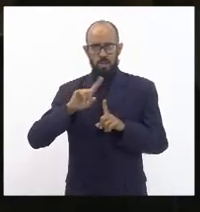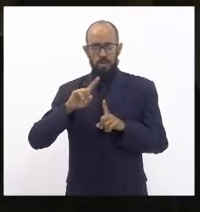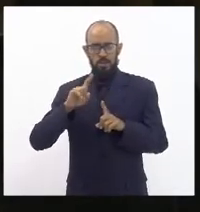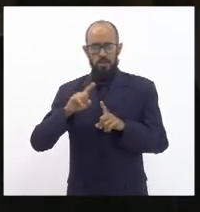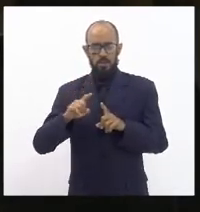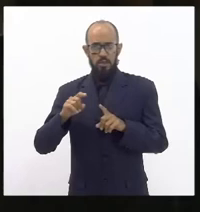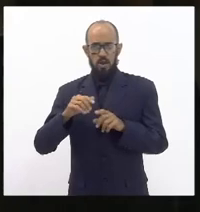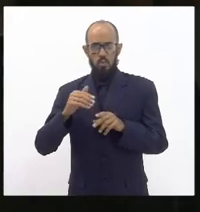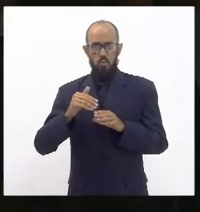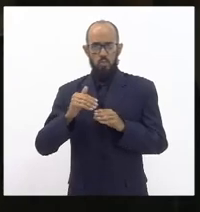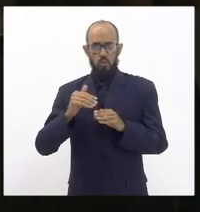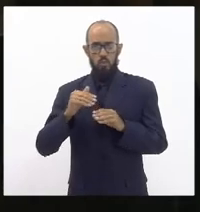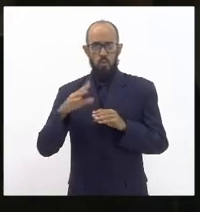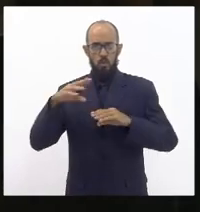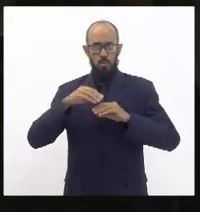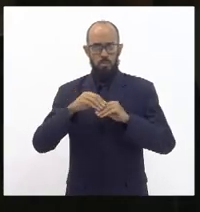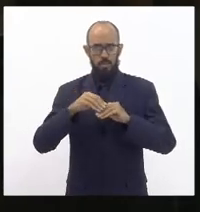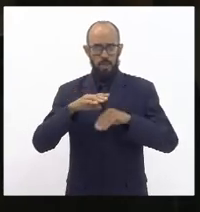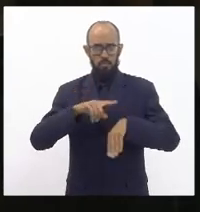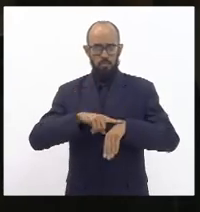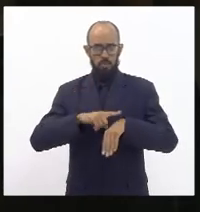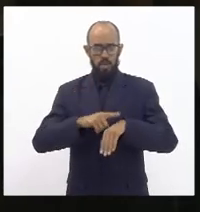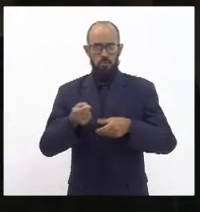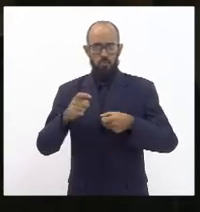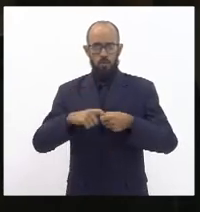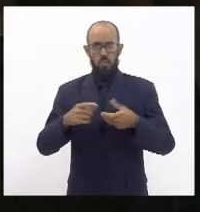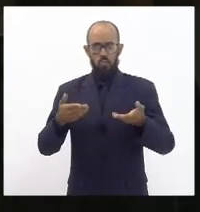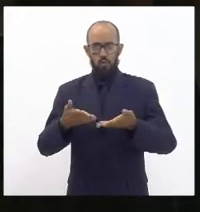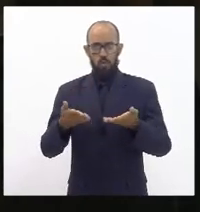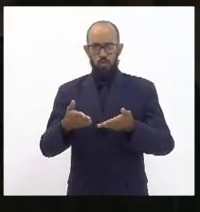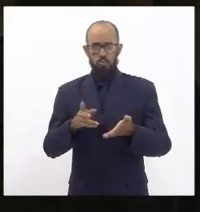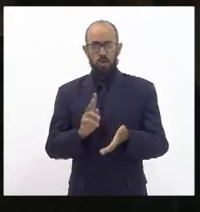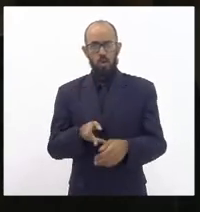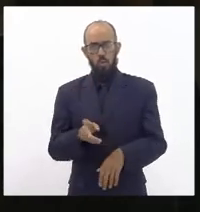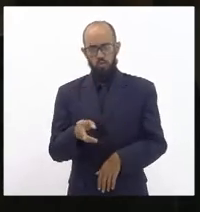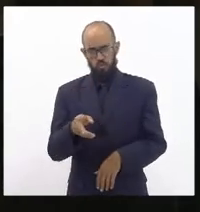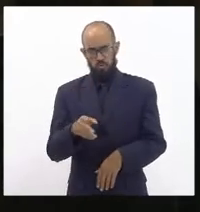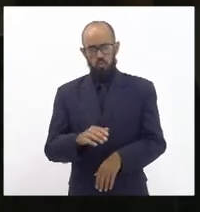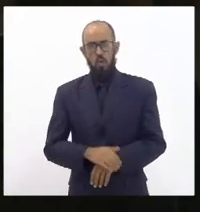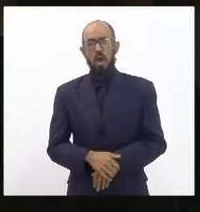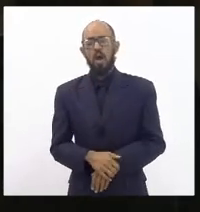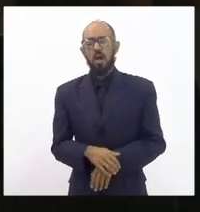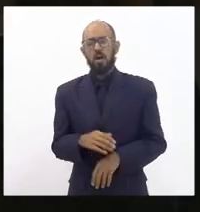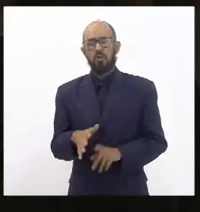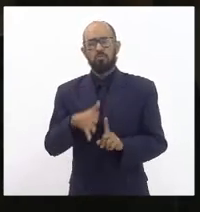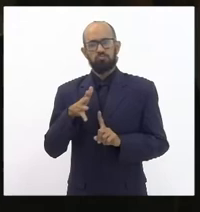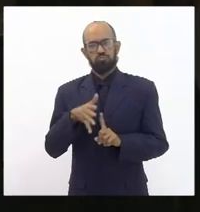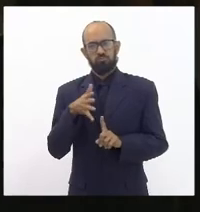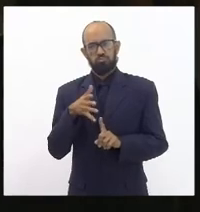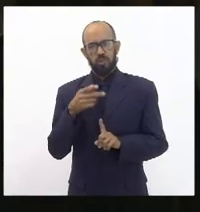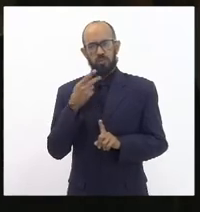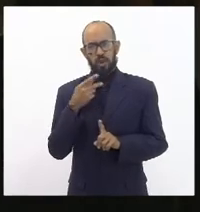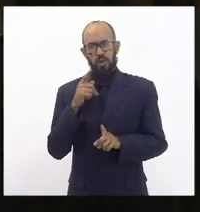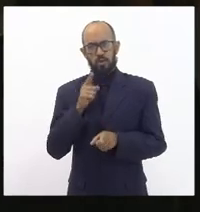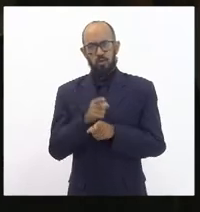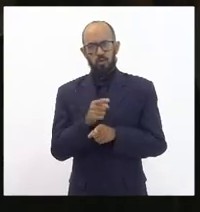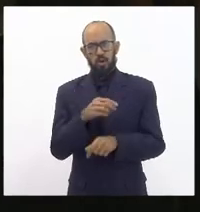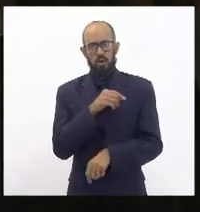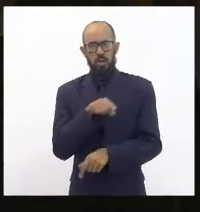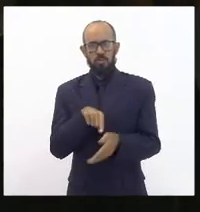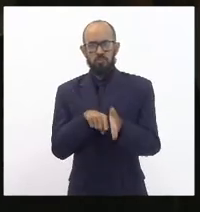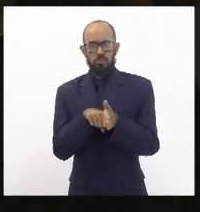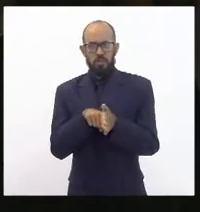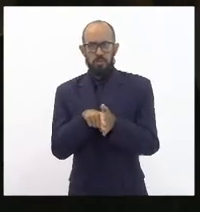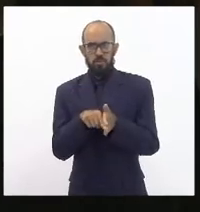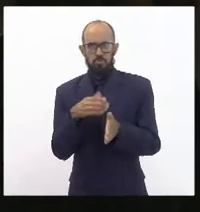extrapolar o meu tempo limite eu volto no dia de hoje para dar continuidade ao que eu encontrei nas minhas fiscalizações